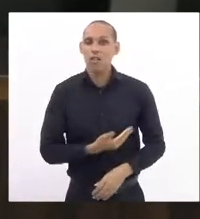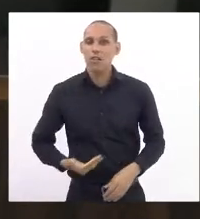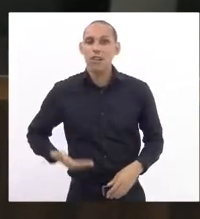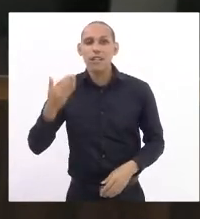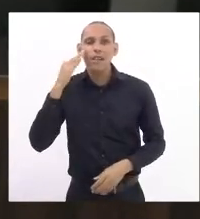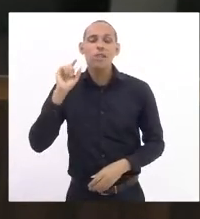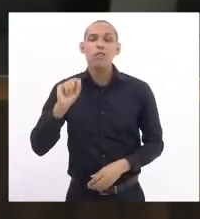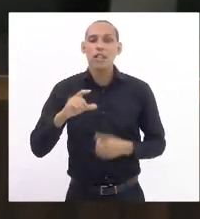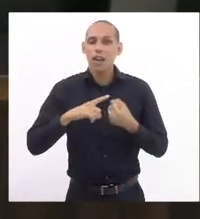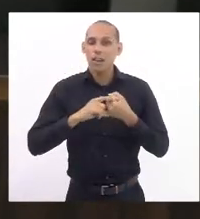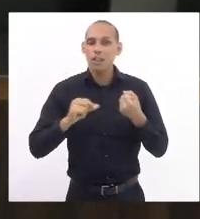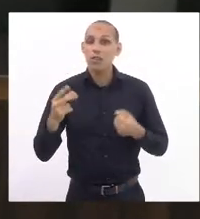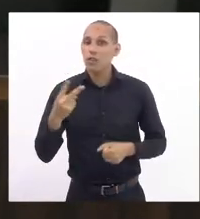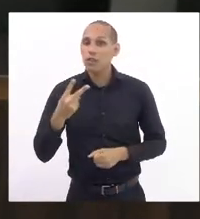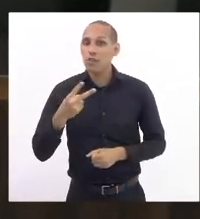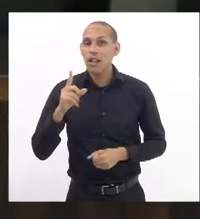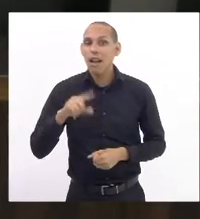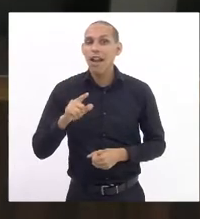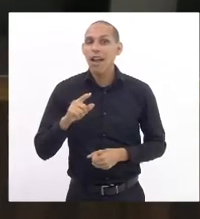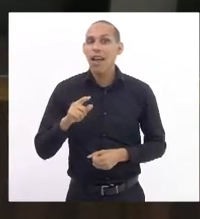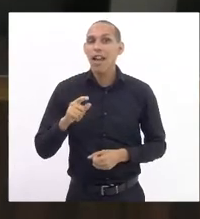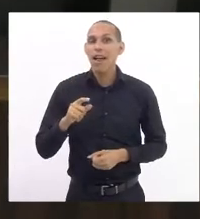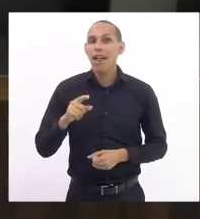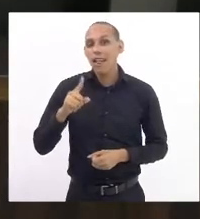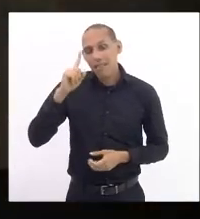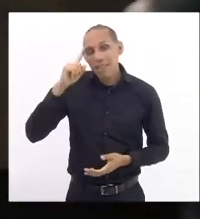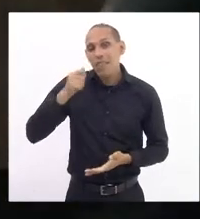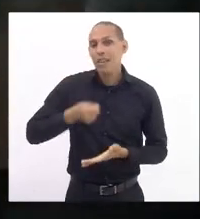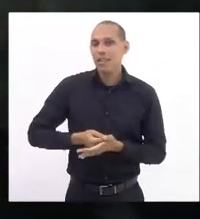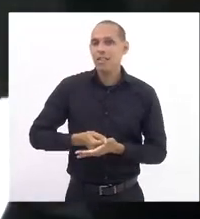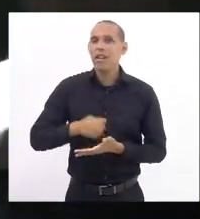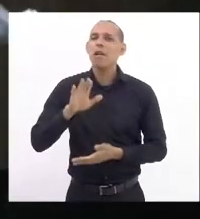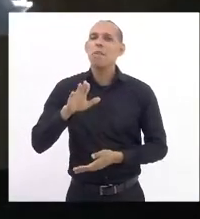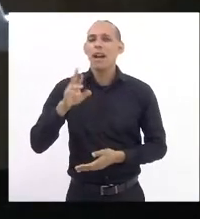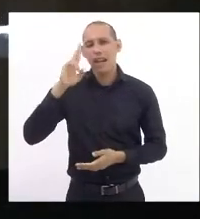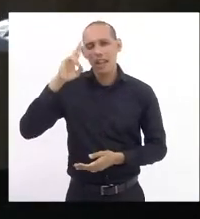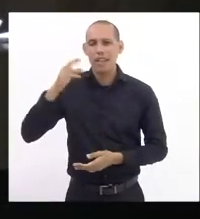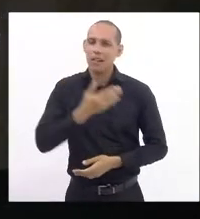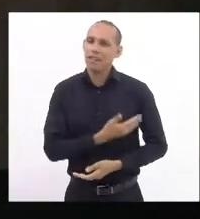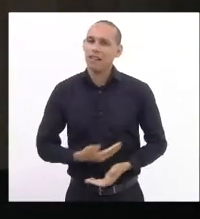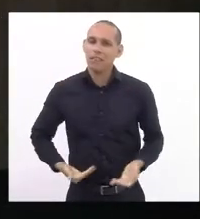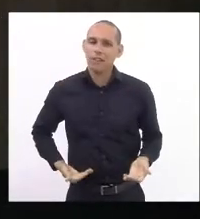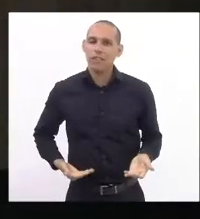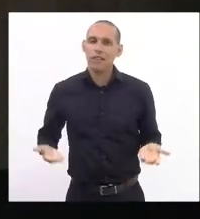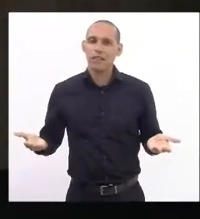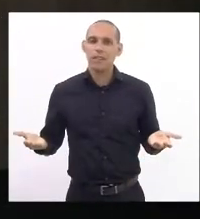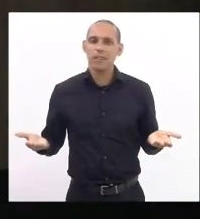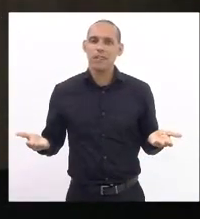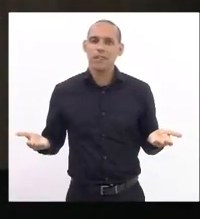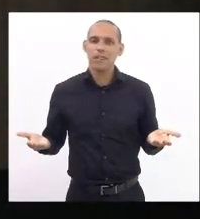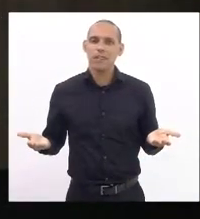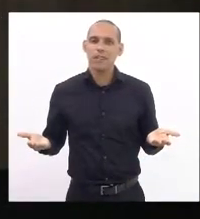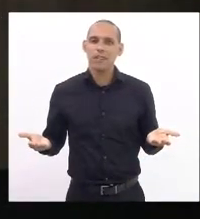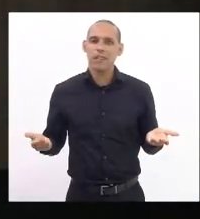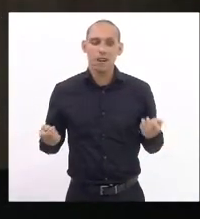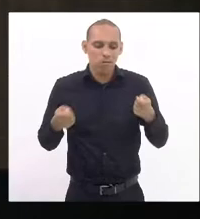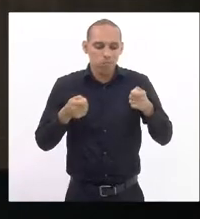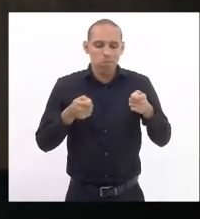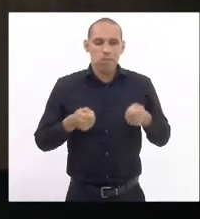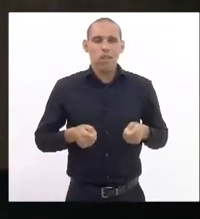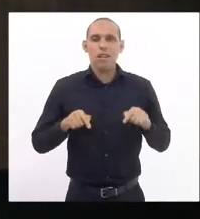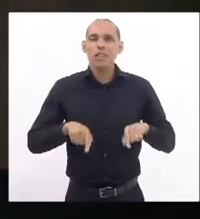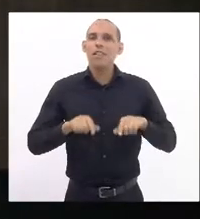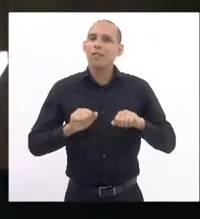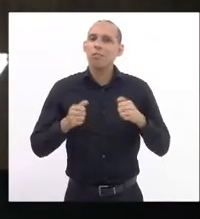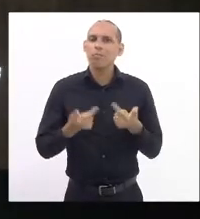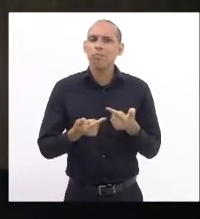artigo 2º seria determinativo. Sim, mas é o líder do governo também. Ele se posiciona aqui nessa casa de